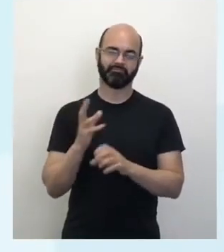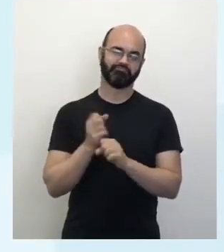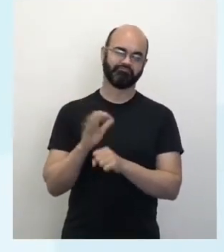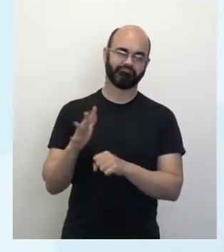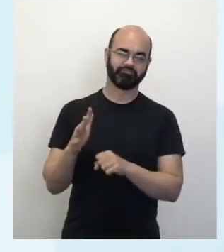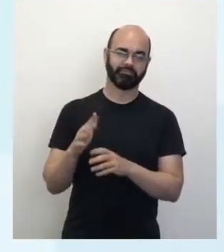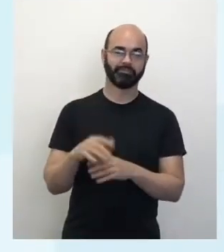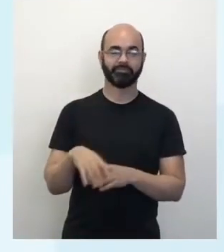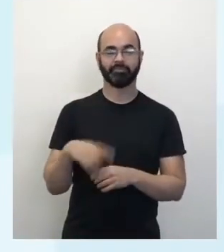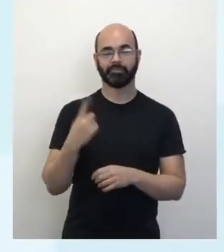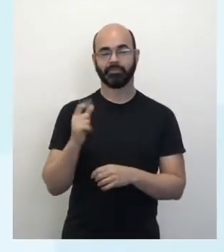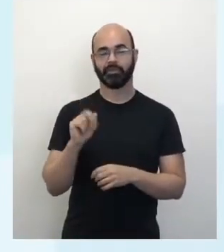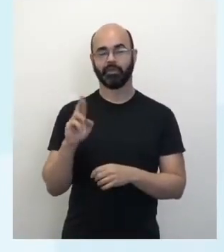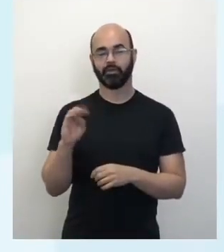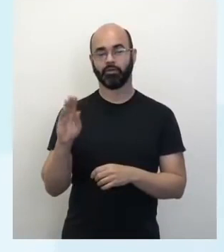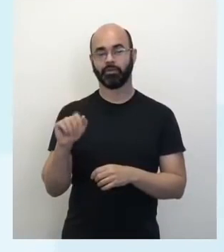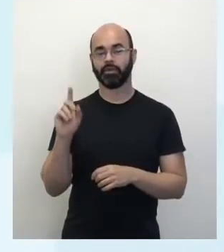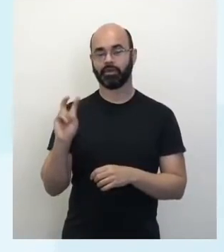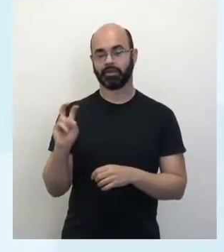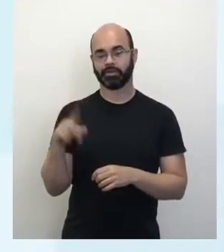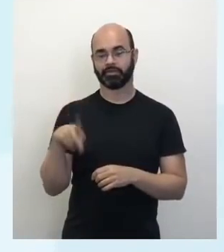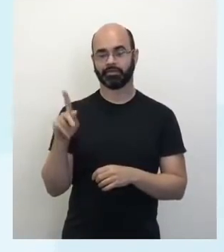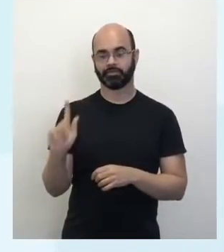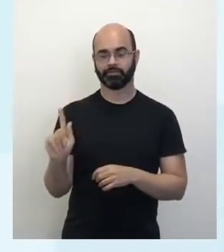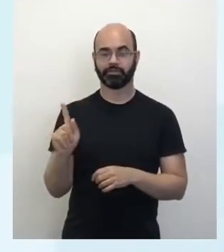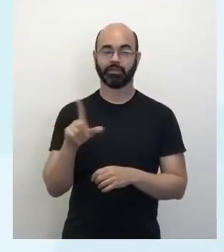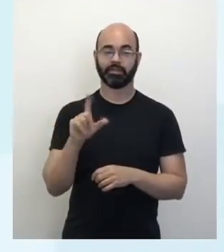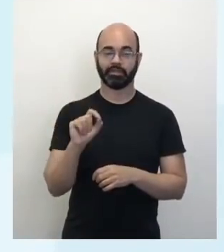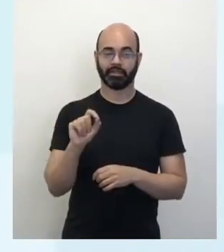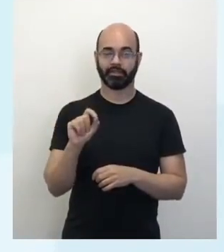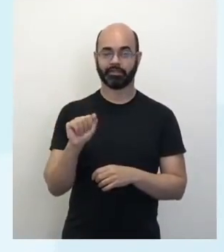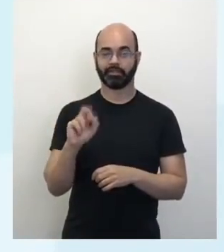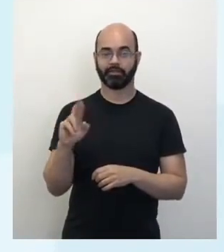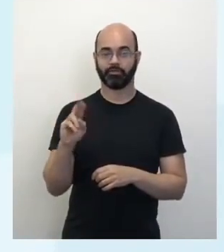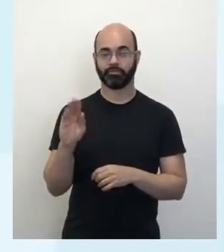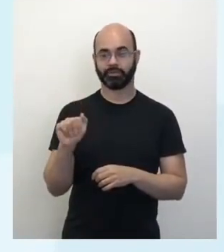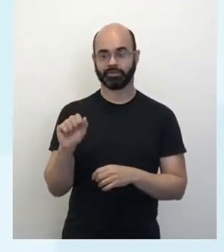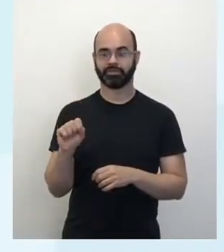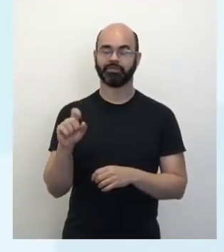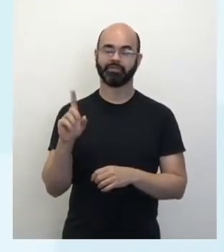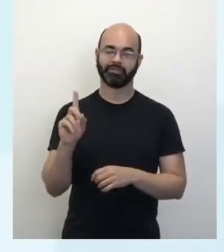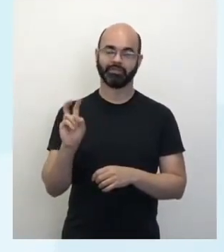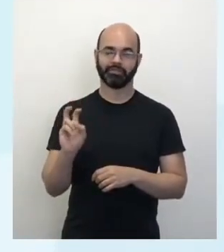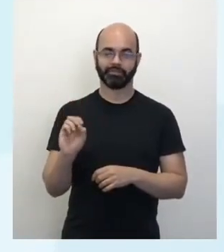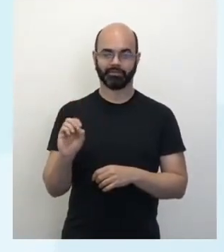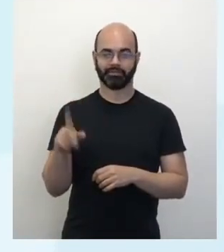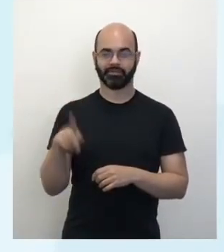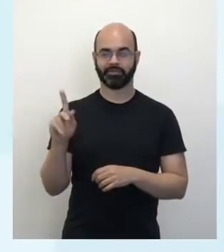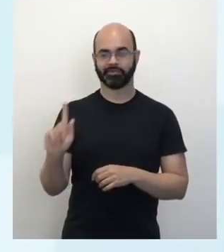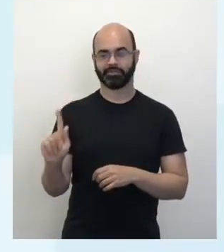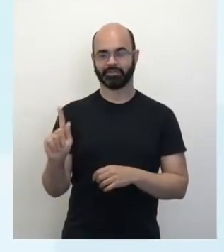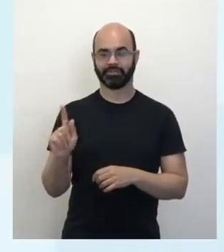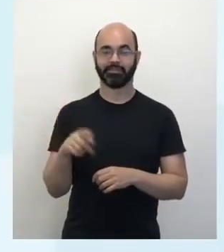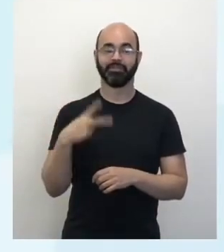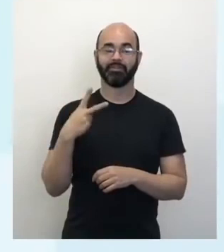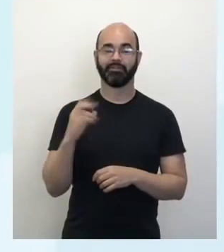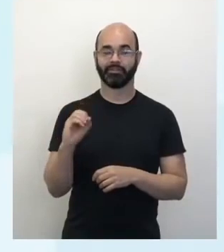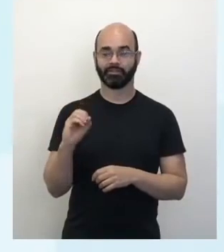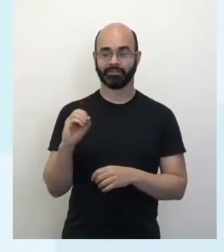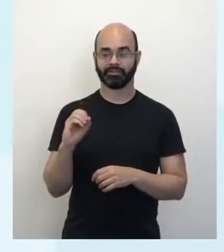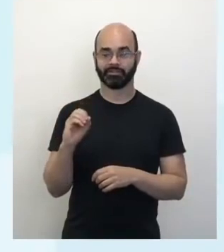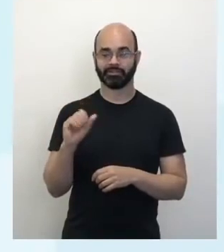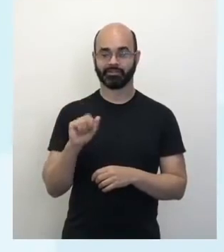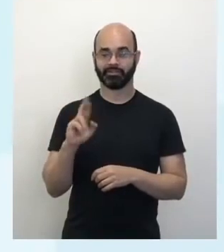uma arroba, 15 quilogramas, 10 arrobas aí, 150 quilogramas, 20 arrobas,